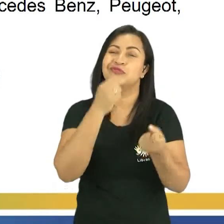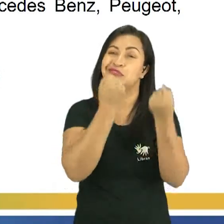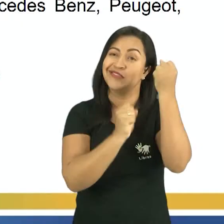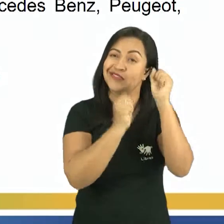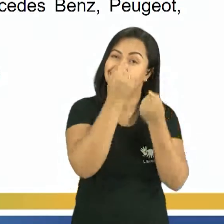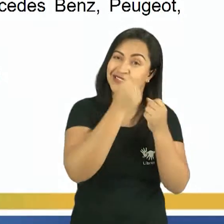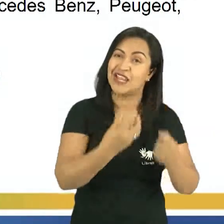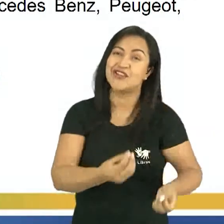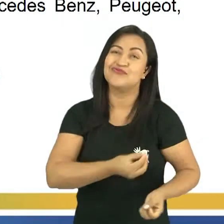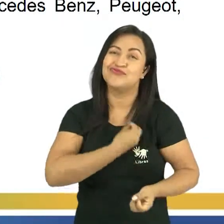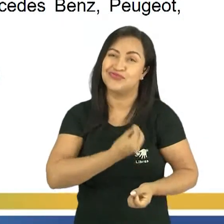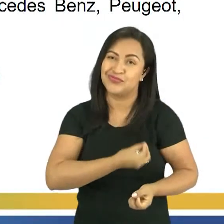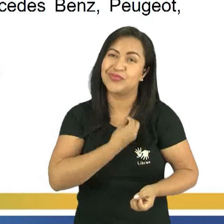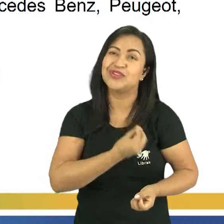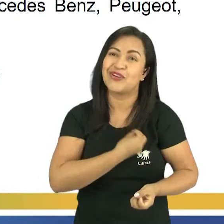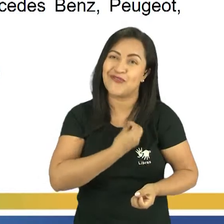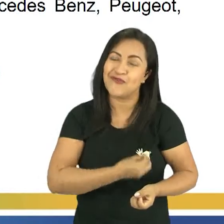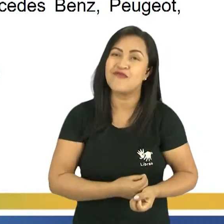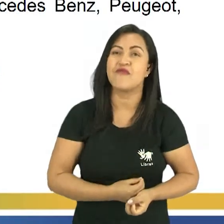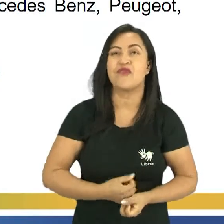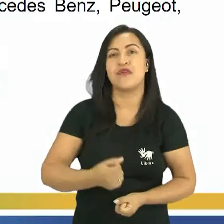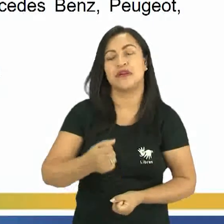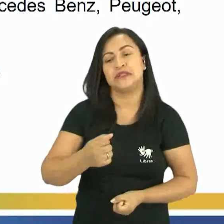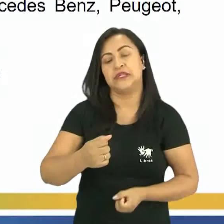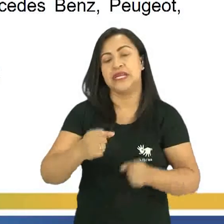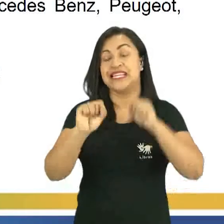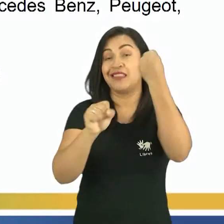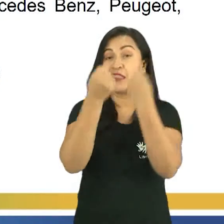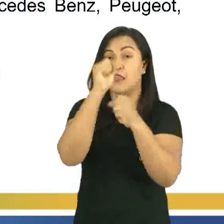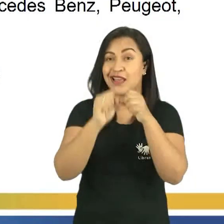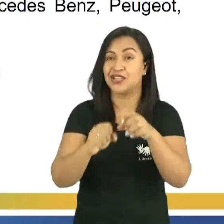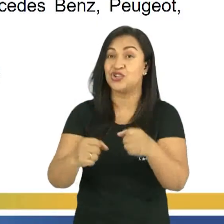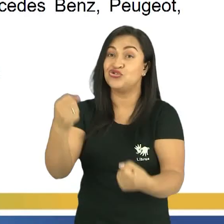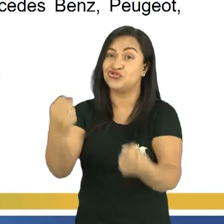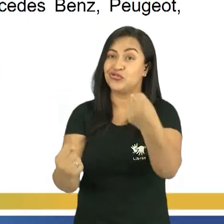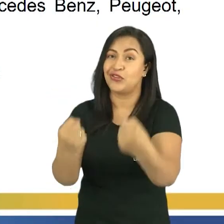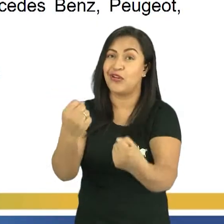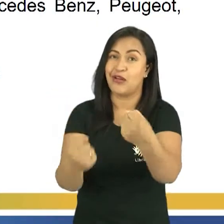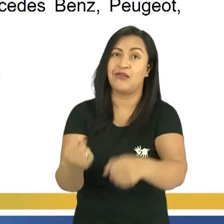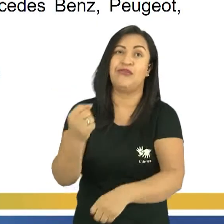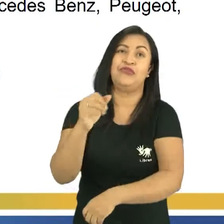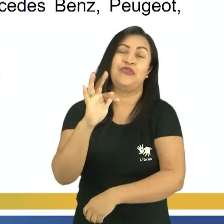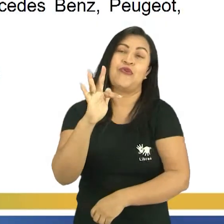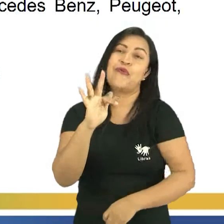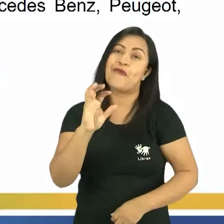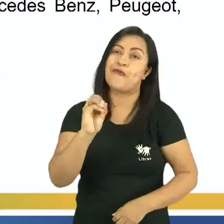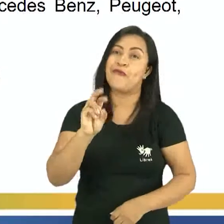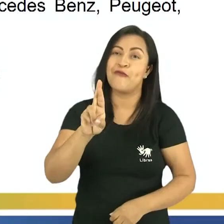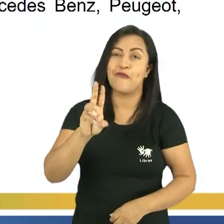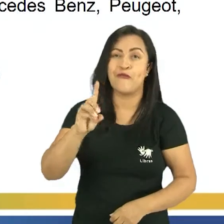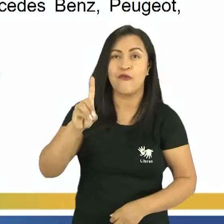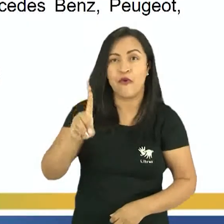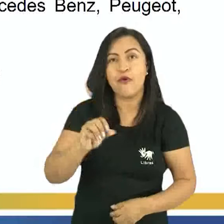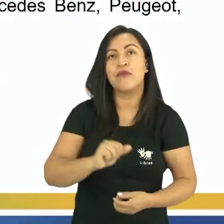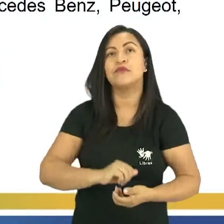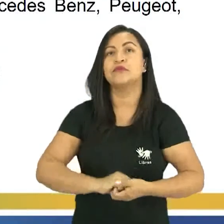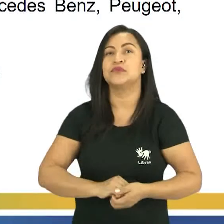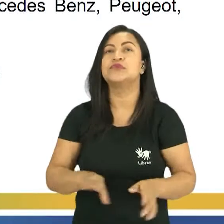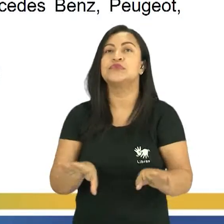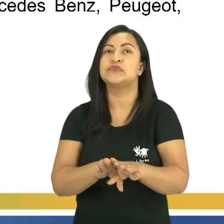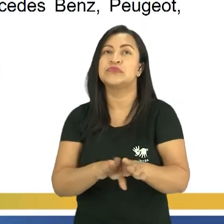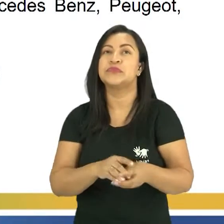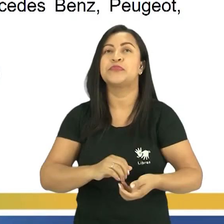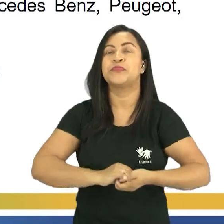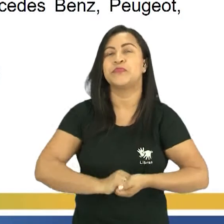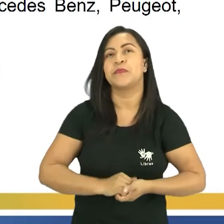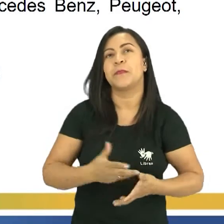Presença de multinacionais famosíssimas como Volkswagen, a Bayer, a Bosch, Mercedes-Benz, Peugeot, Renault. Cidade de Lyon, na